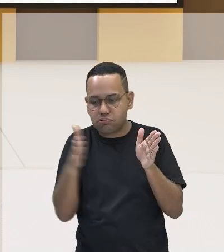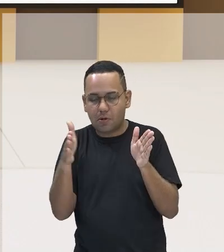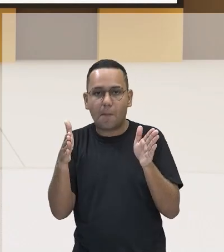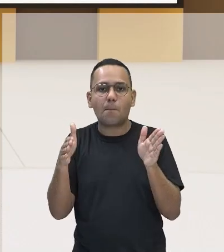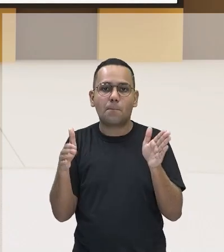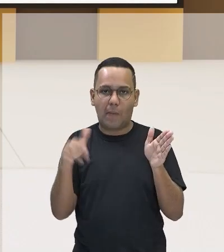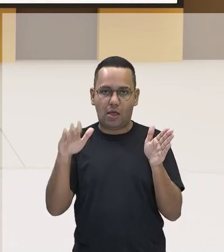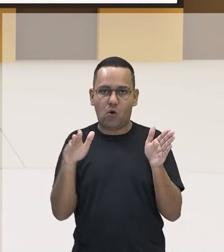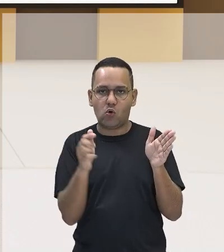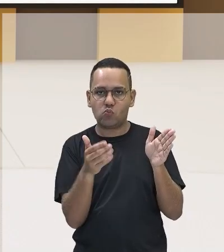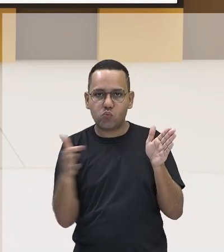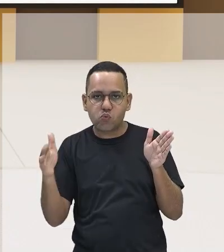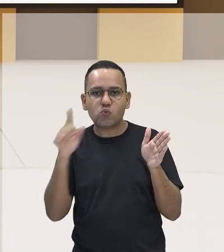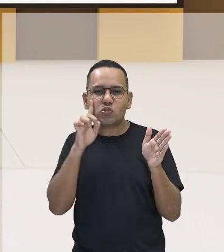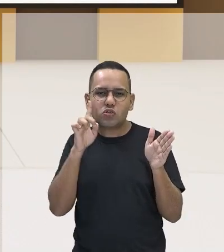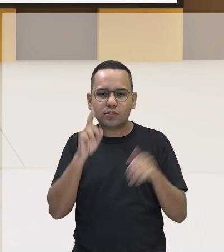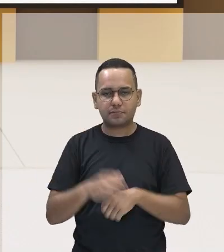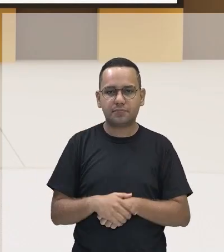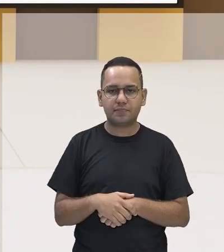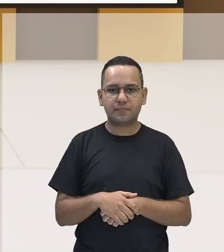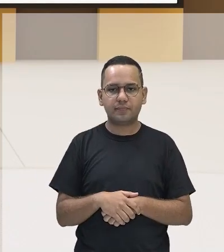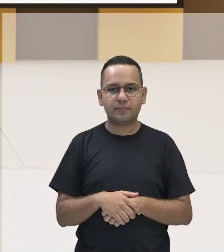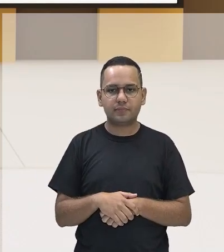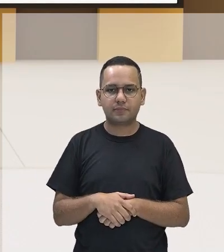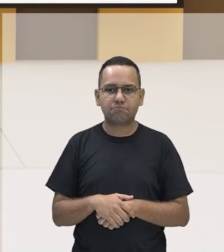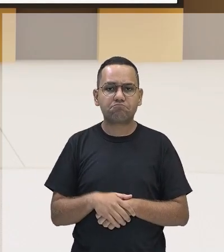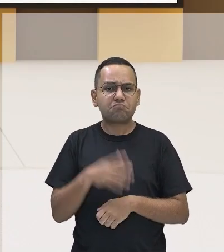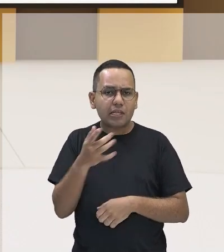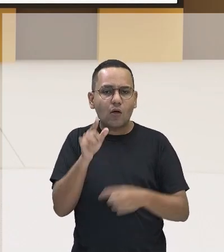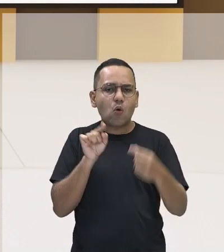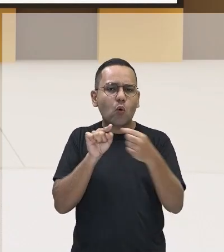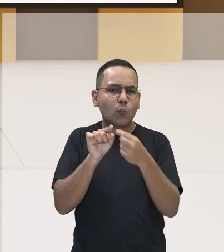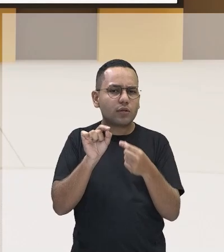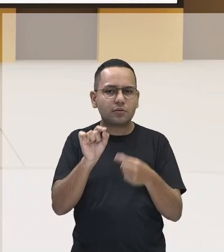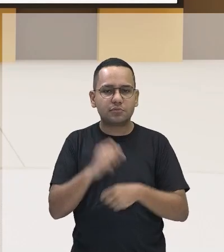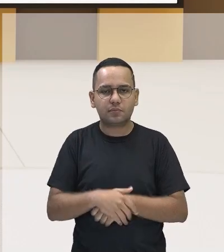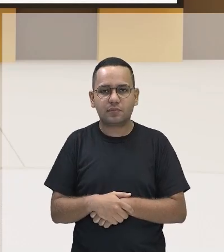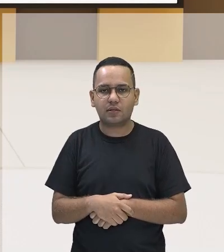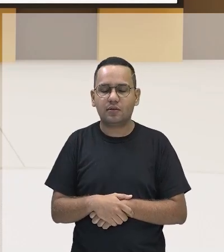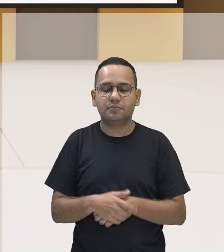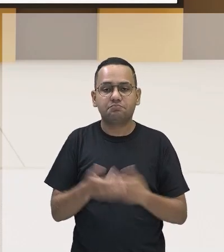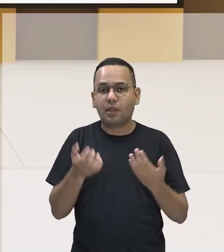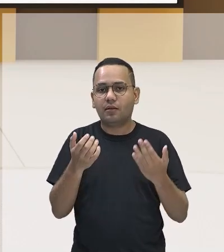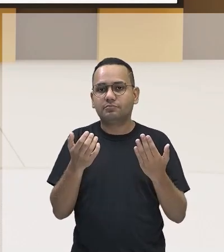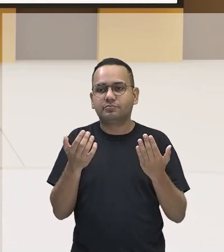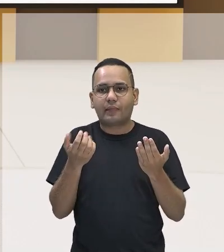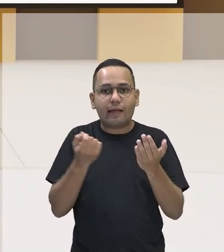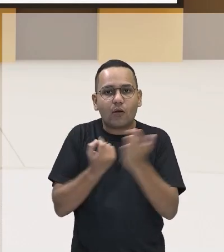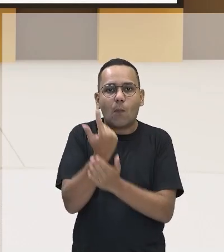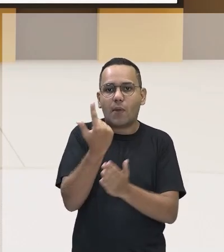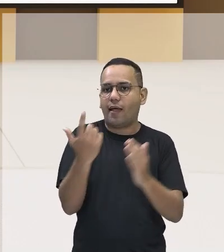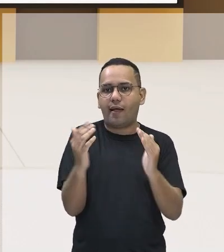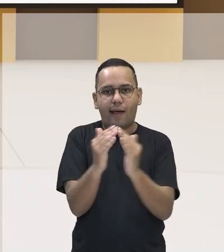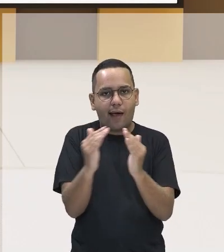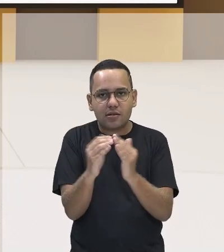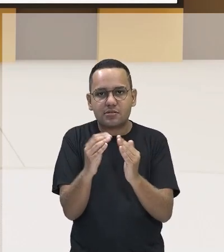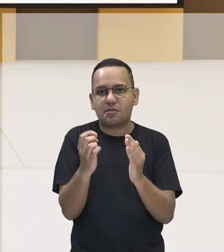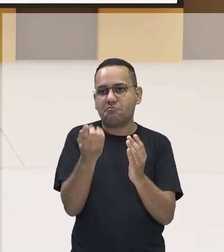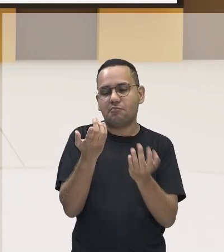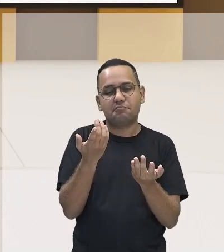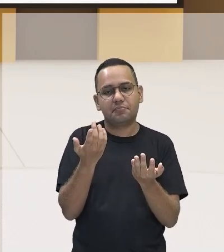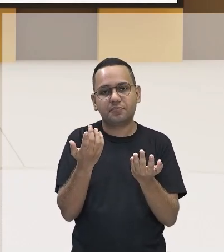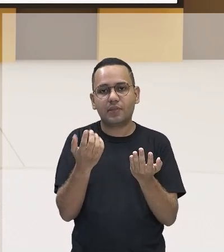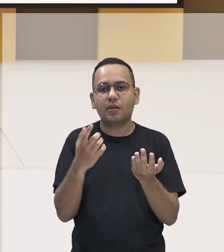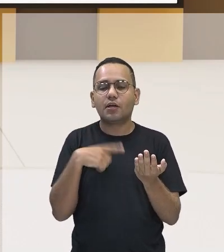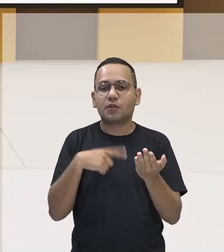financiamento, financiamento imobiliários, de imóveis, que você paga às vezes em 360